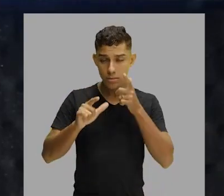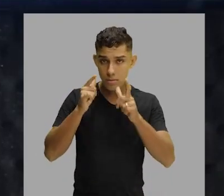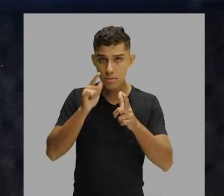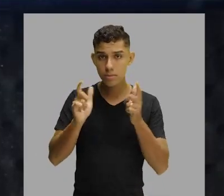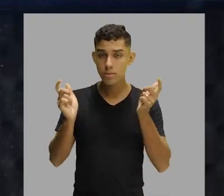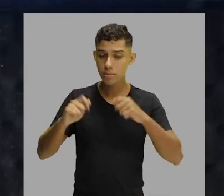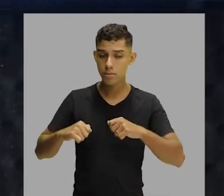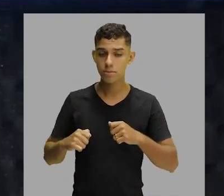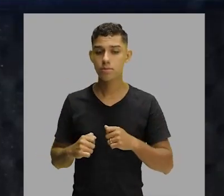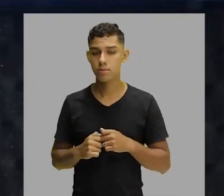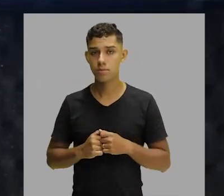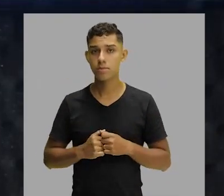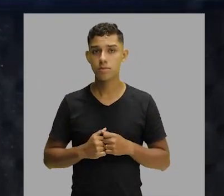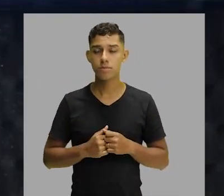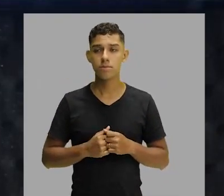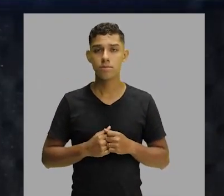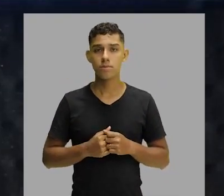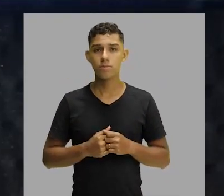fazer